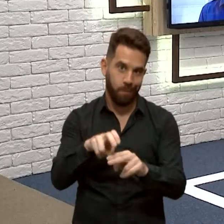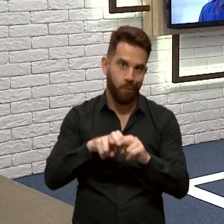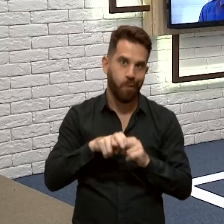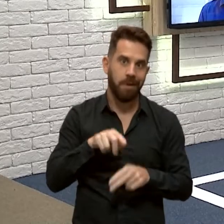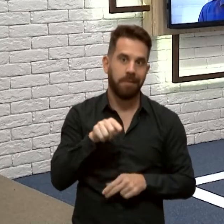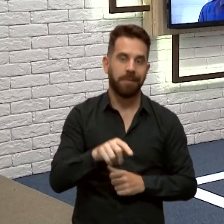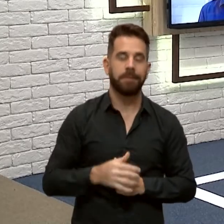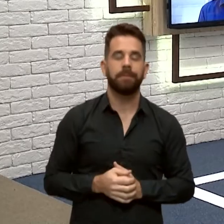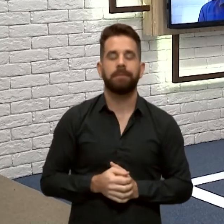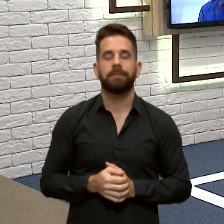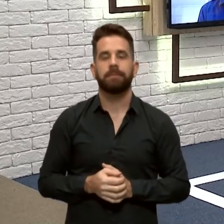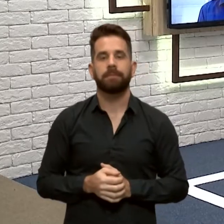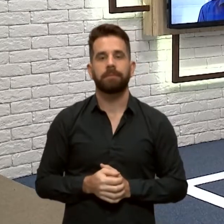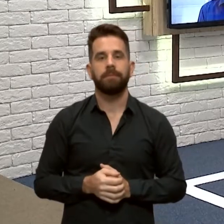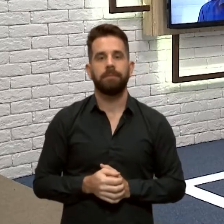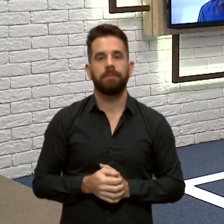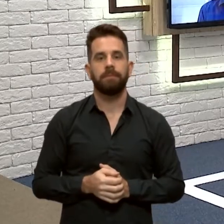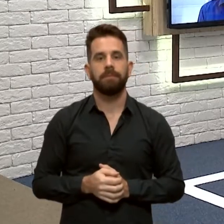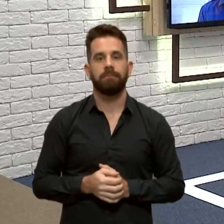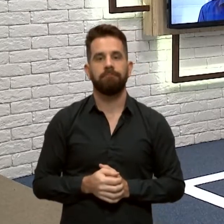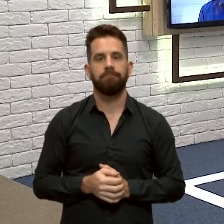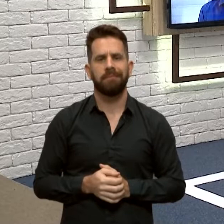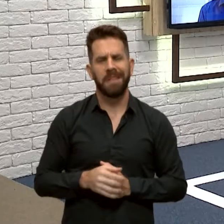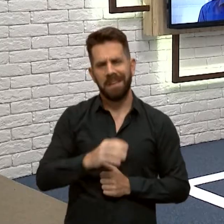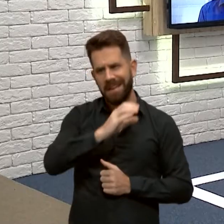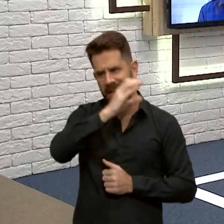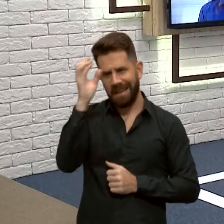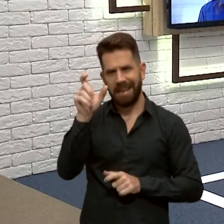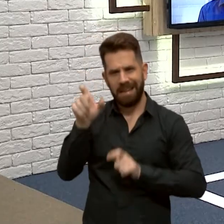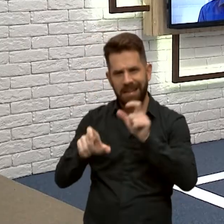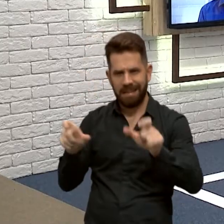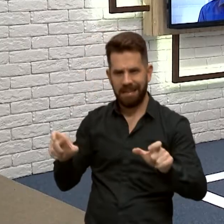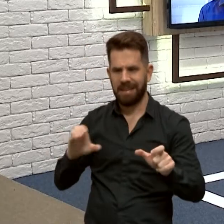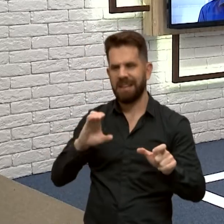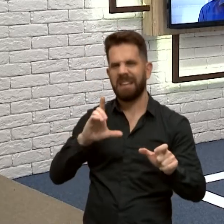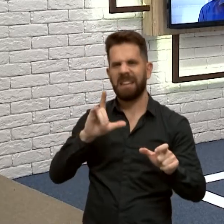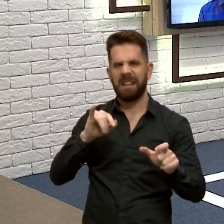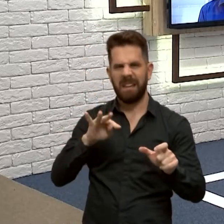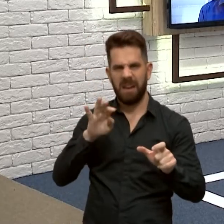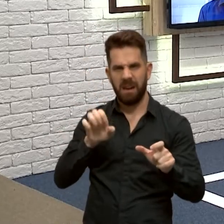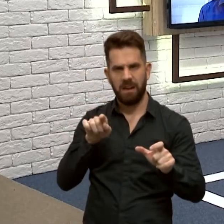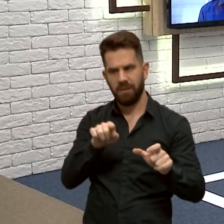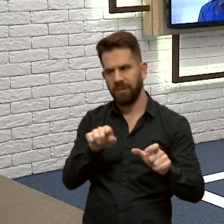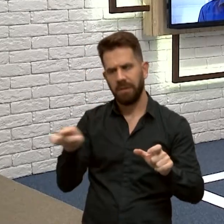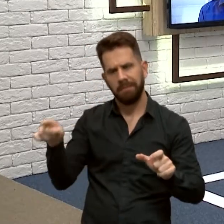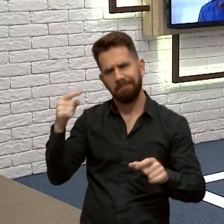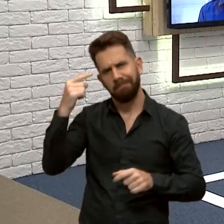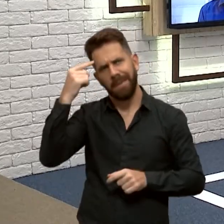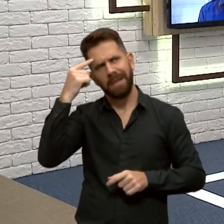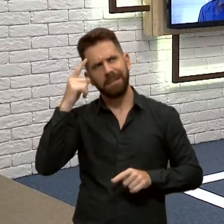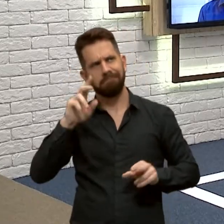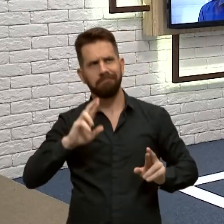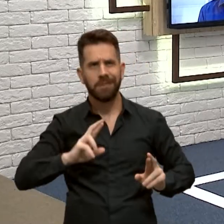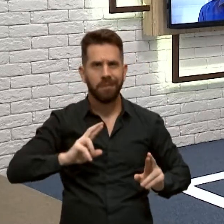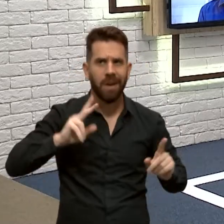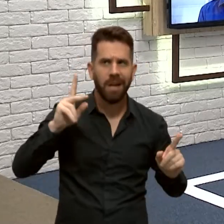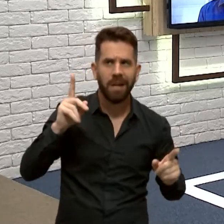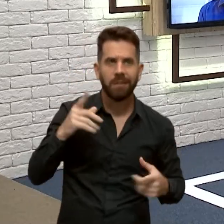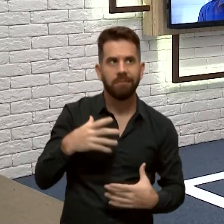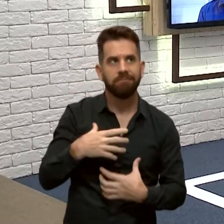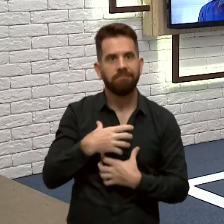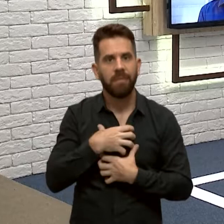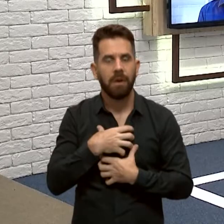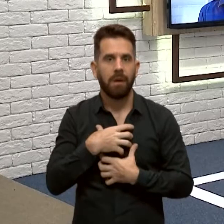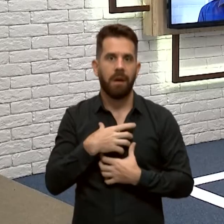na cabeça ali do cliente, será que é uma vantagem que ele encara como diferente? Porque, por exemplo, não seria interessante dar o